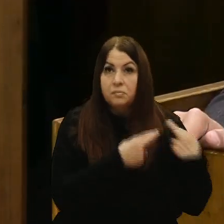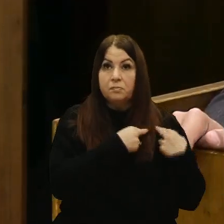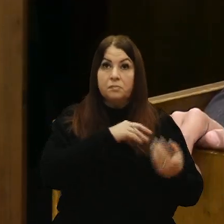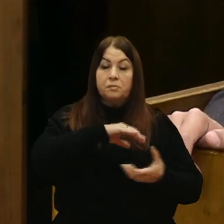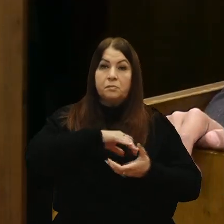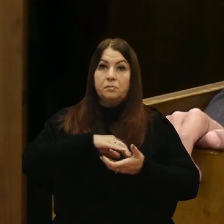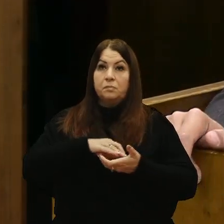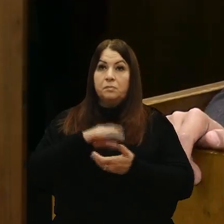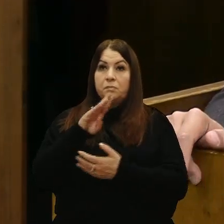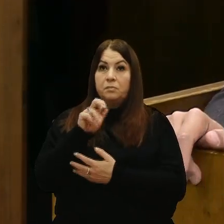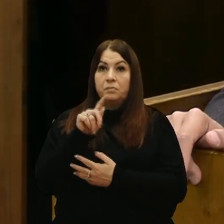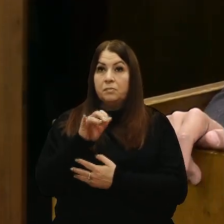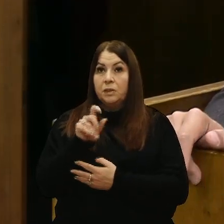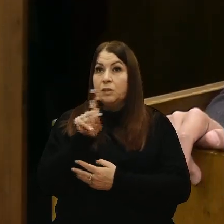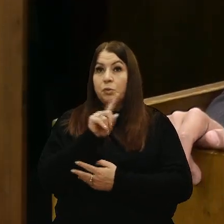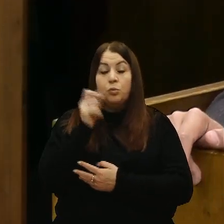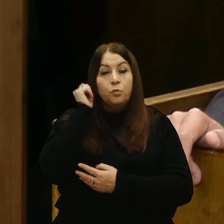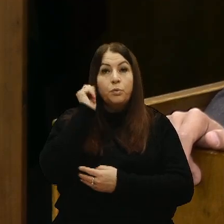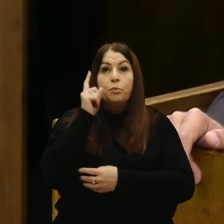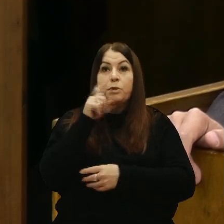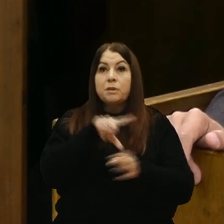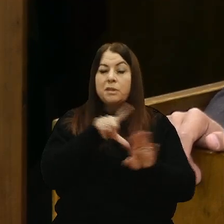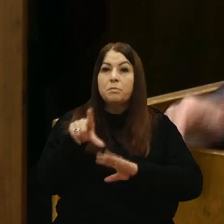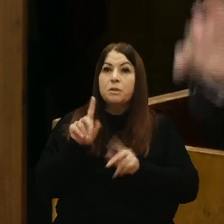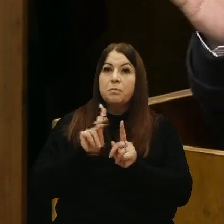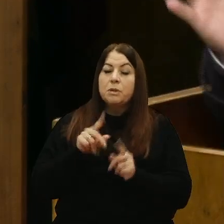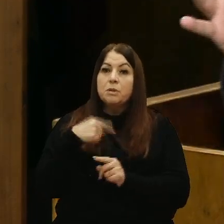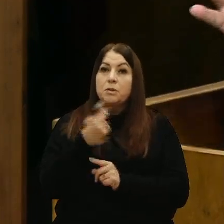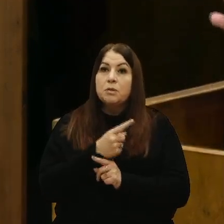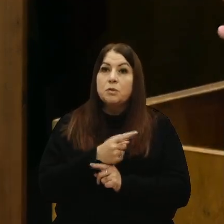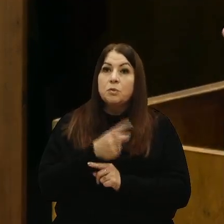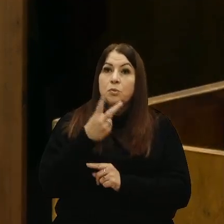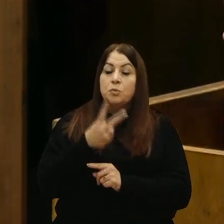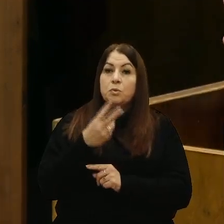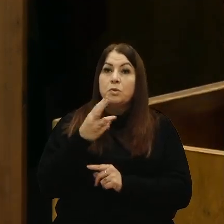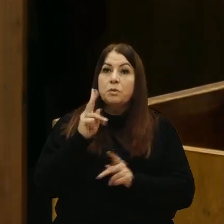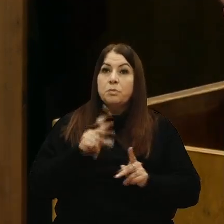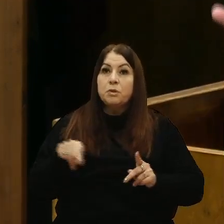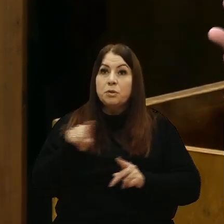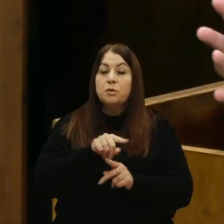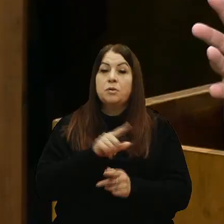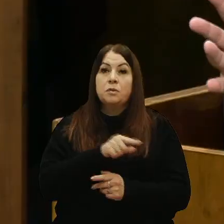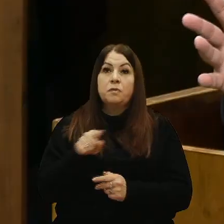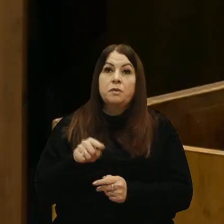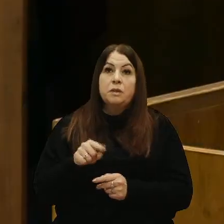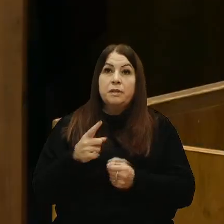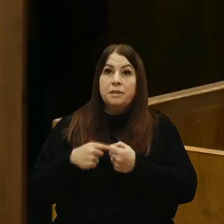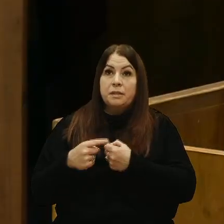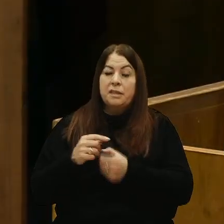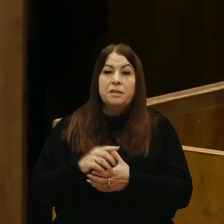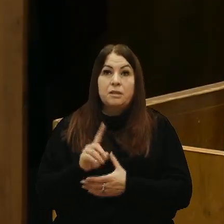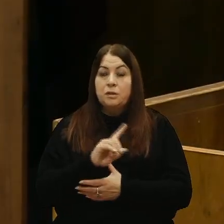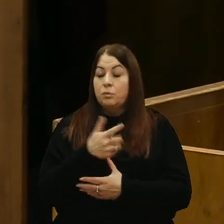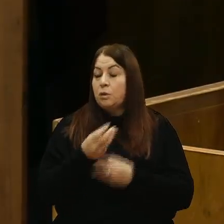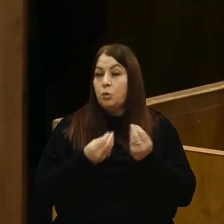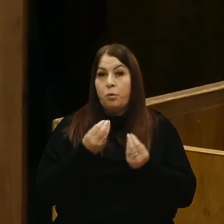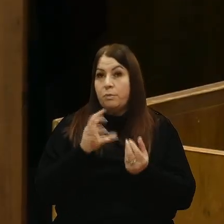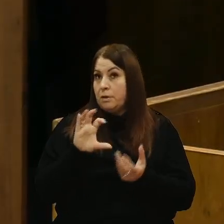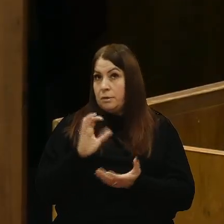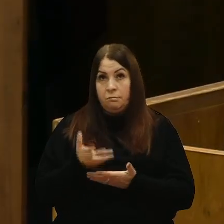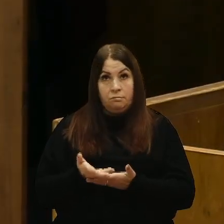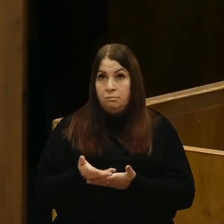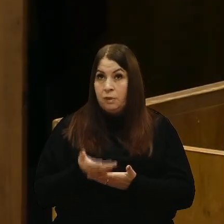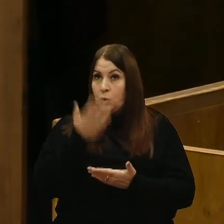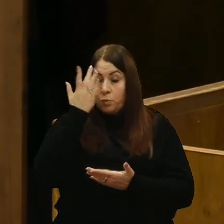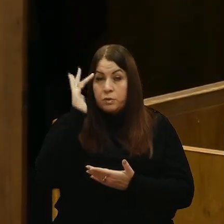sem dormir uma semana. E as pessoas vão ficando, 2, 3 pessoas na Defesa Civil da nossa cidade. Não dá para ser assim. Eu não